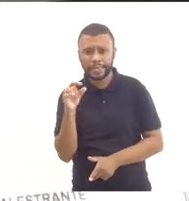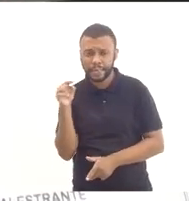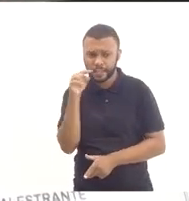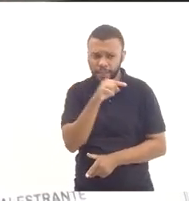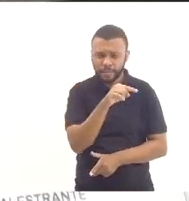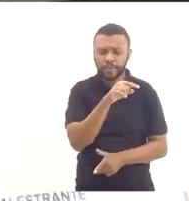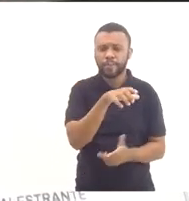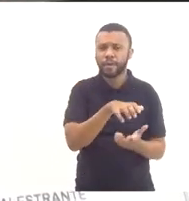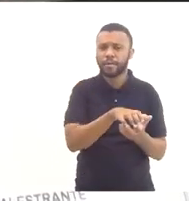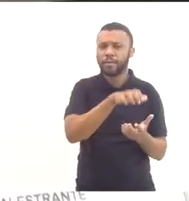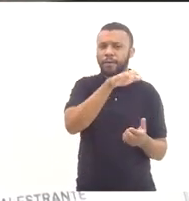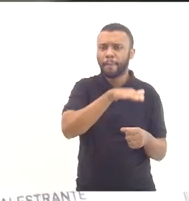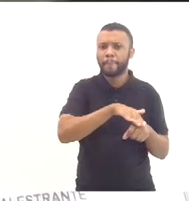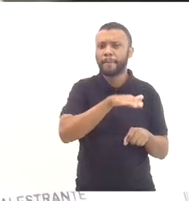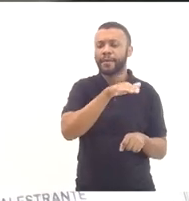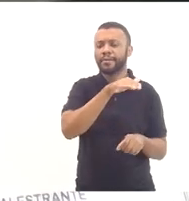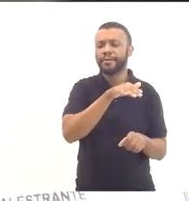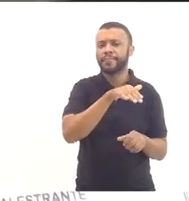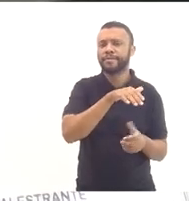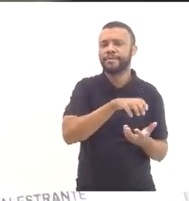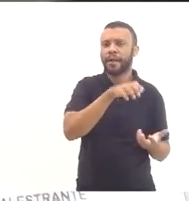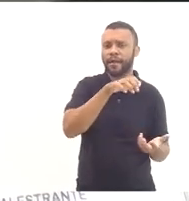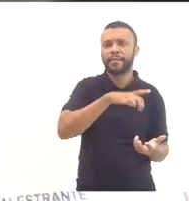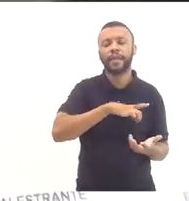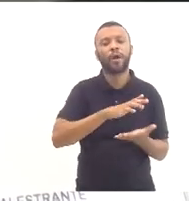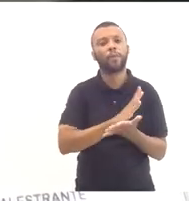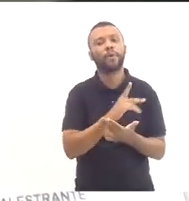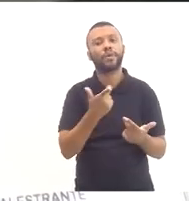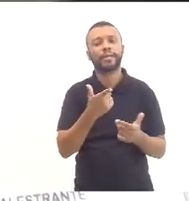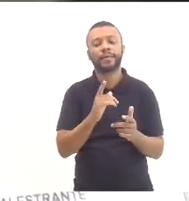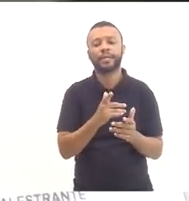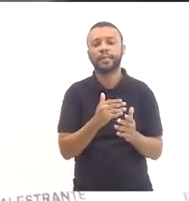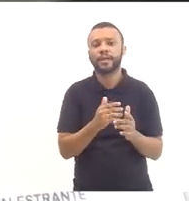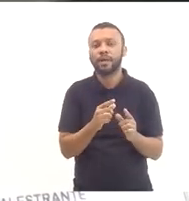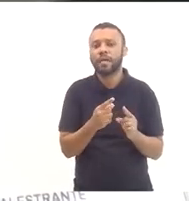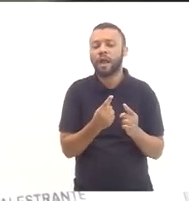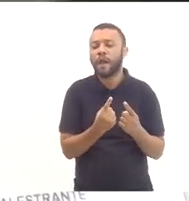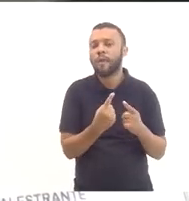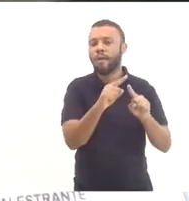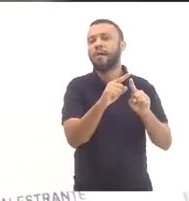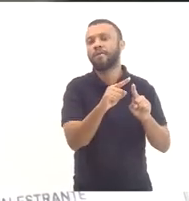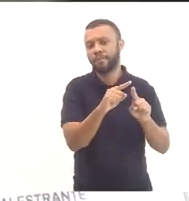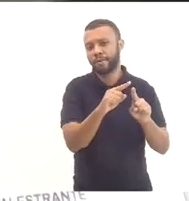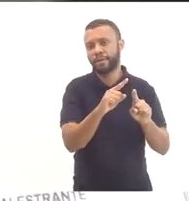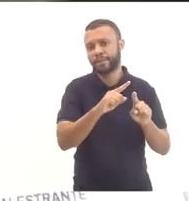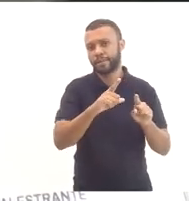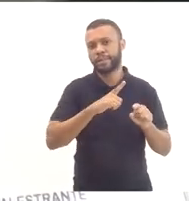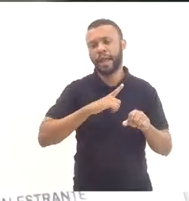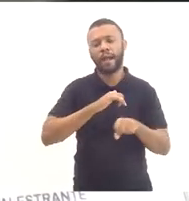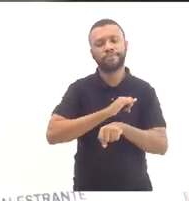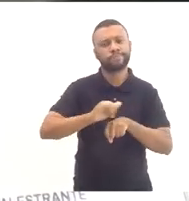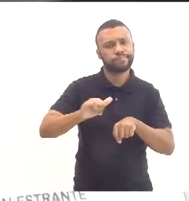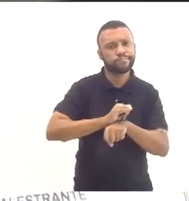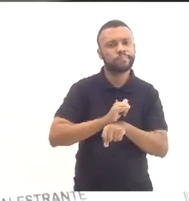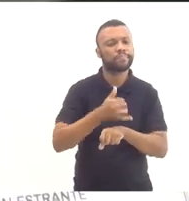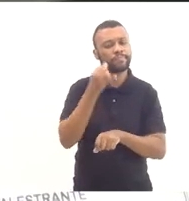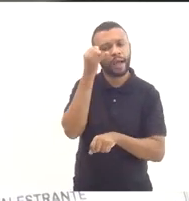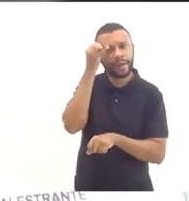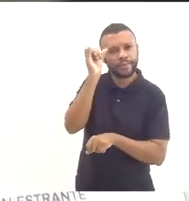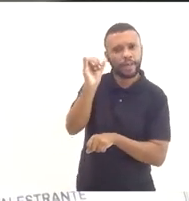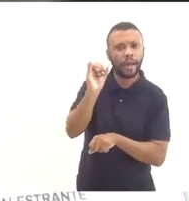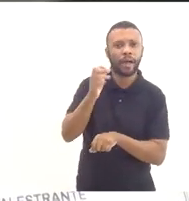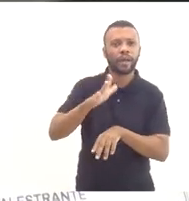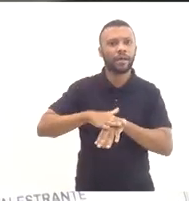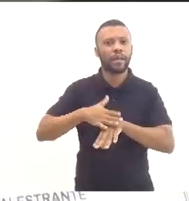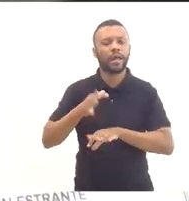ele teve a crise um pouco maior deve ter alguma coisa que desencadeia deve ter um jeito de evitar e ele desenvolveu um tratamento